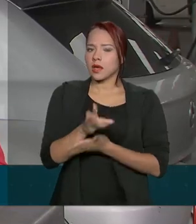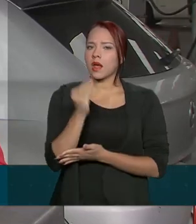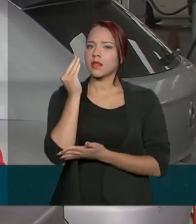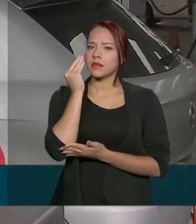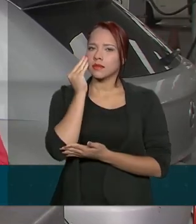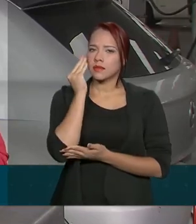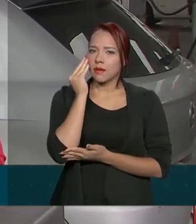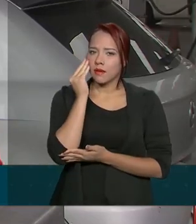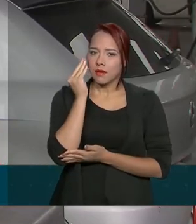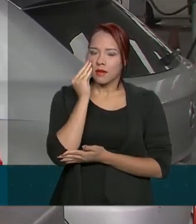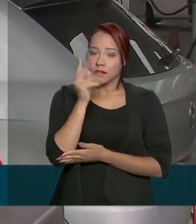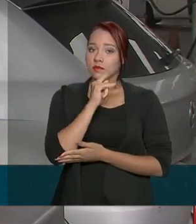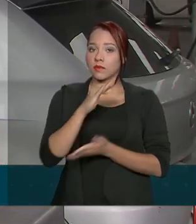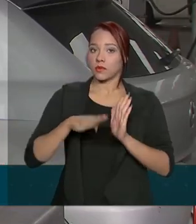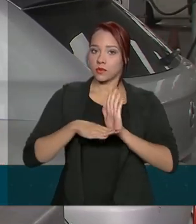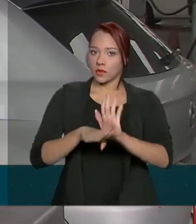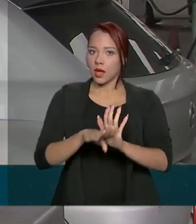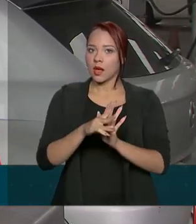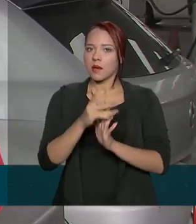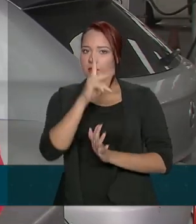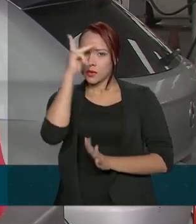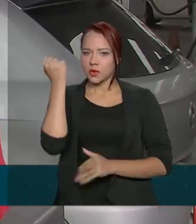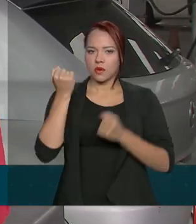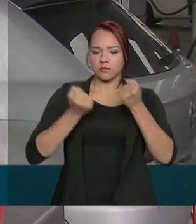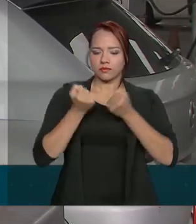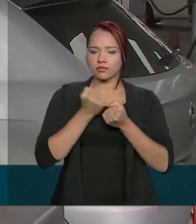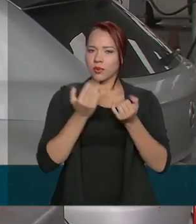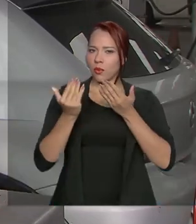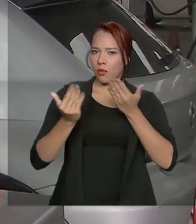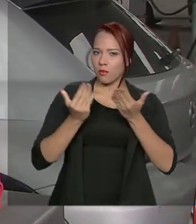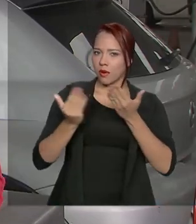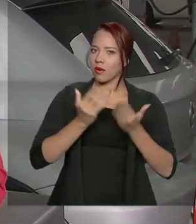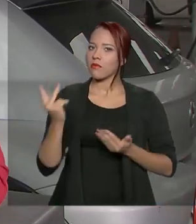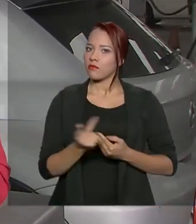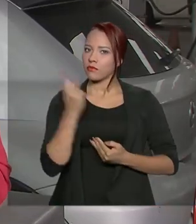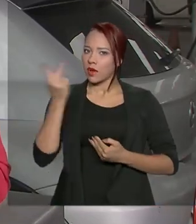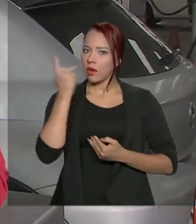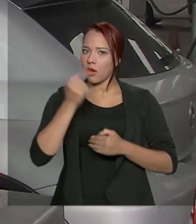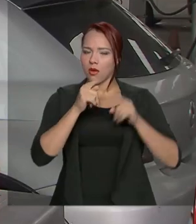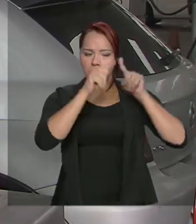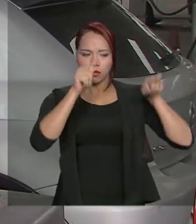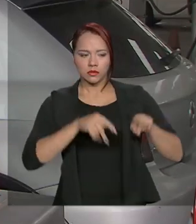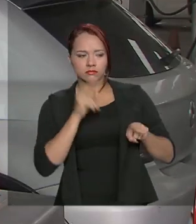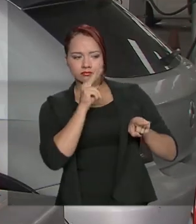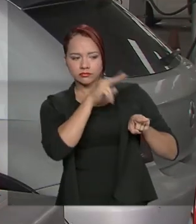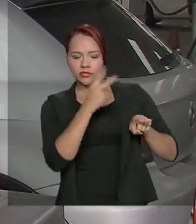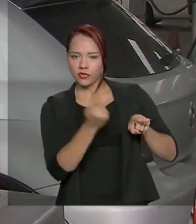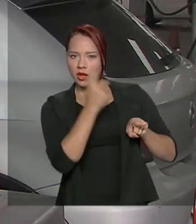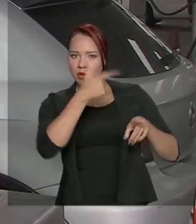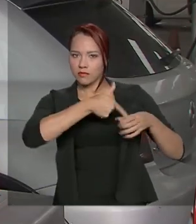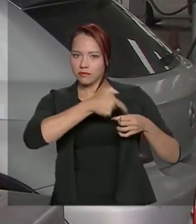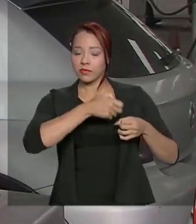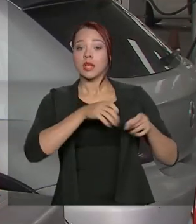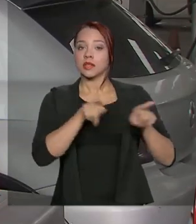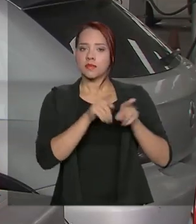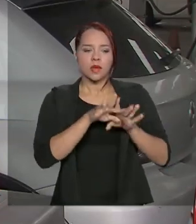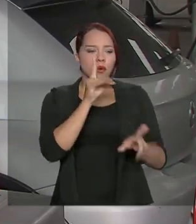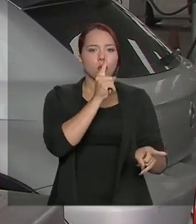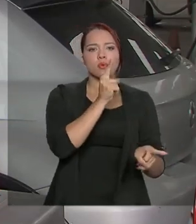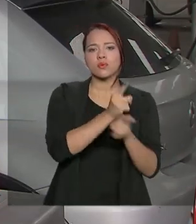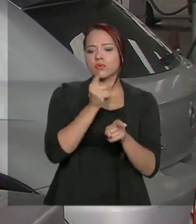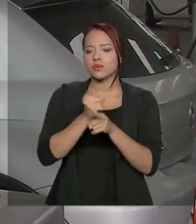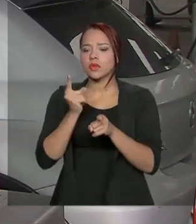testes. Vai ajudar o motorista a comparar o preço nas bombas. E também a encontrar o posto de